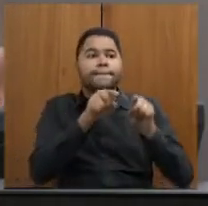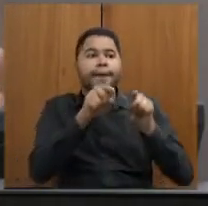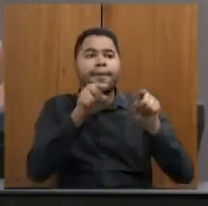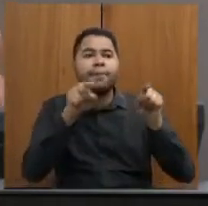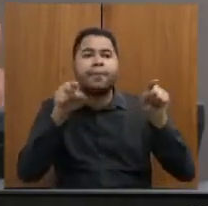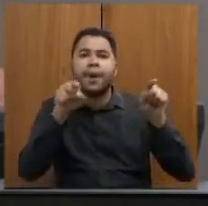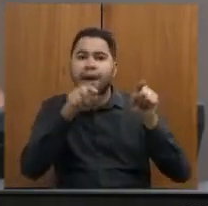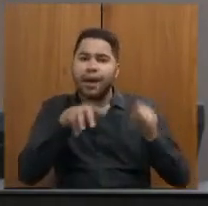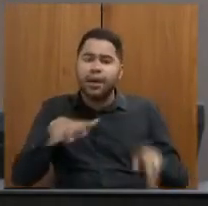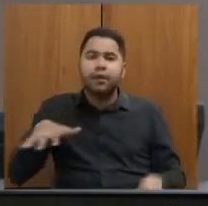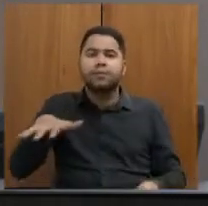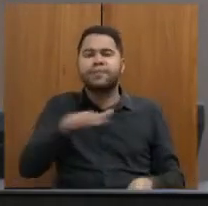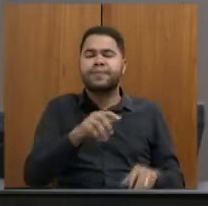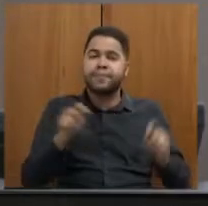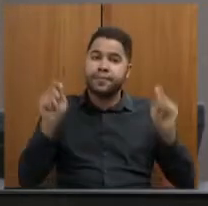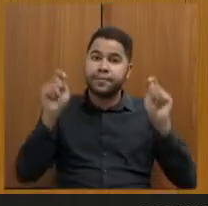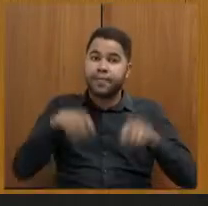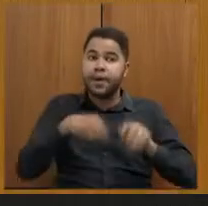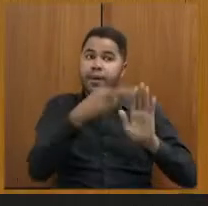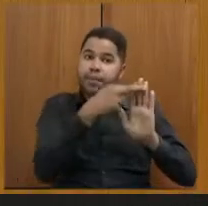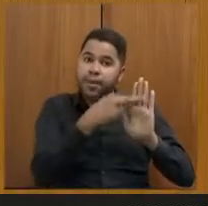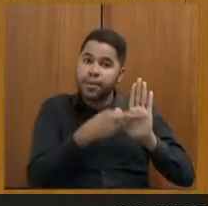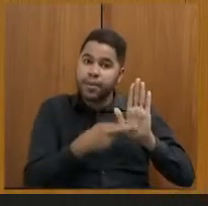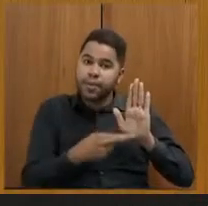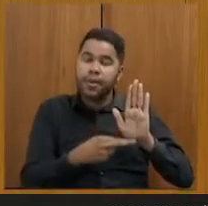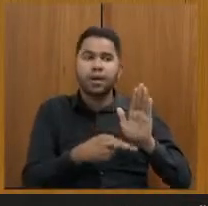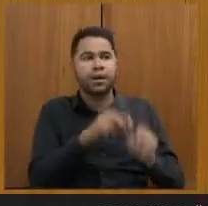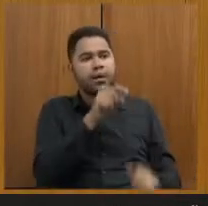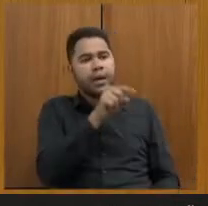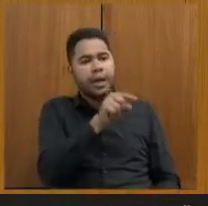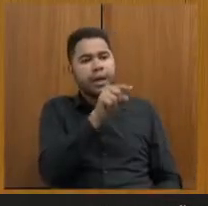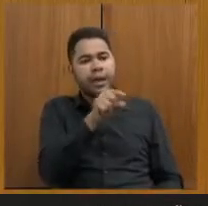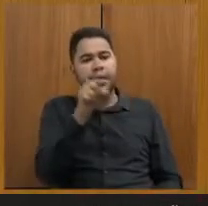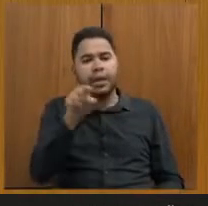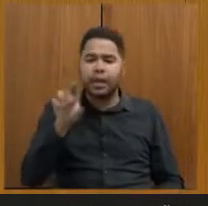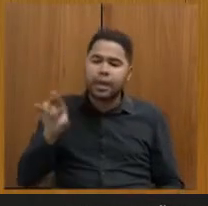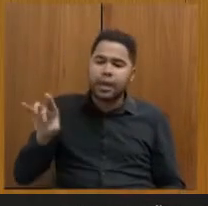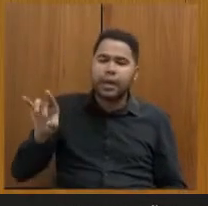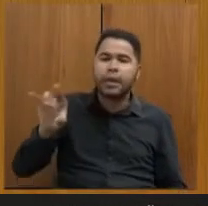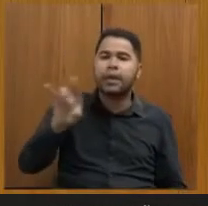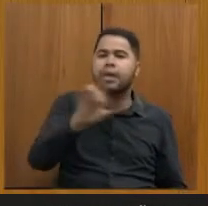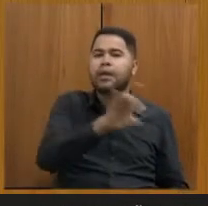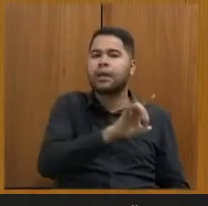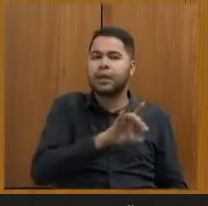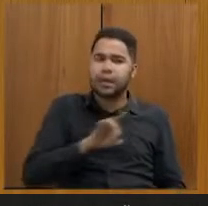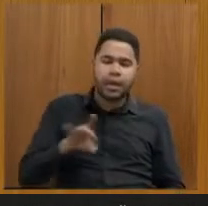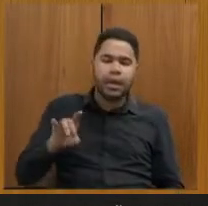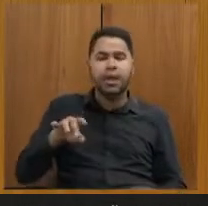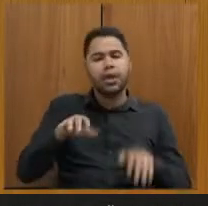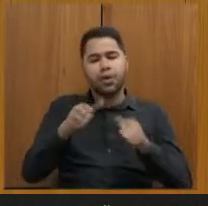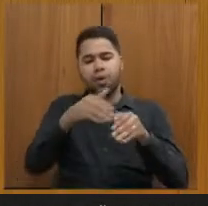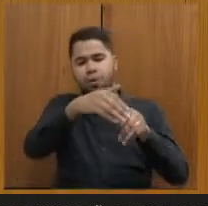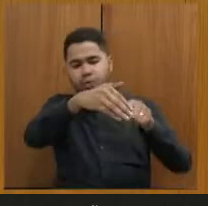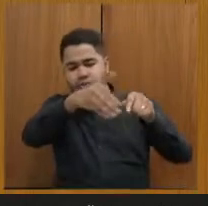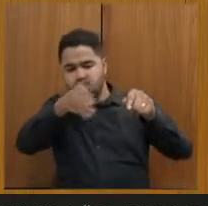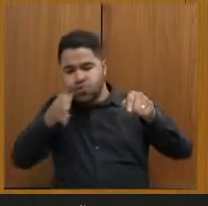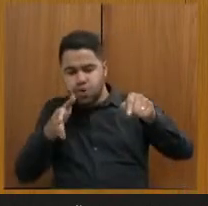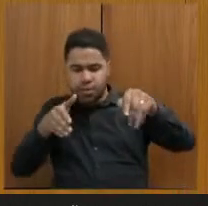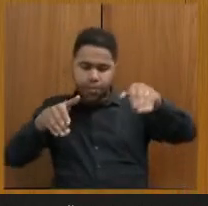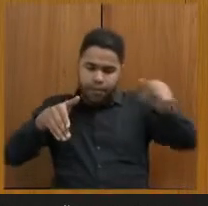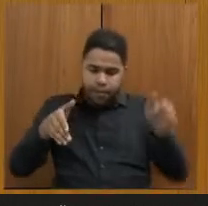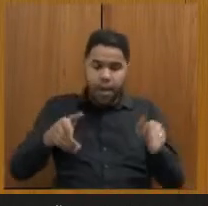aquelas áreas para a gente poder regularizar lote por lote área por área georreferenciada com as divisas com os Marcos